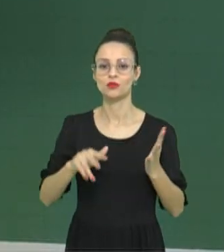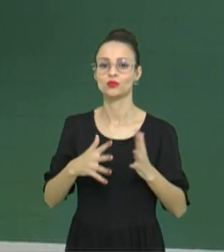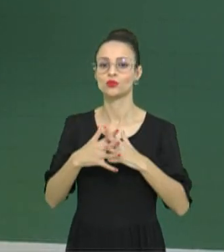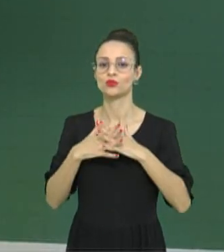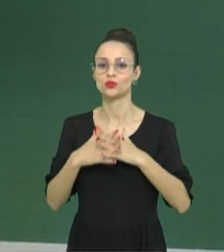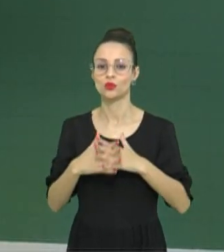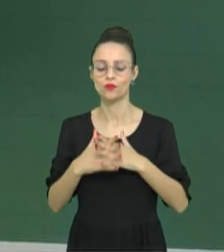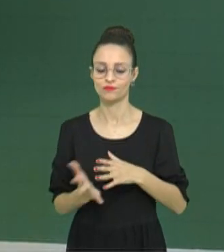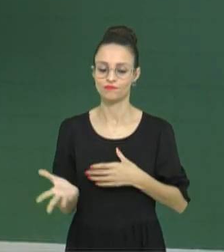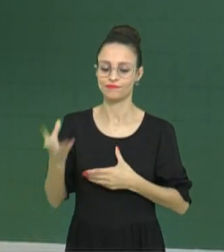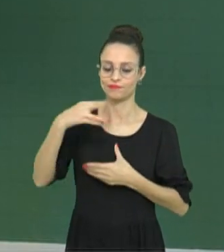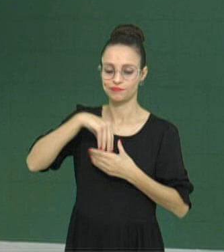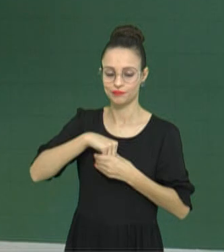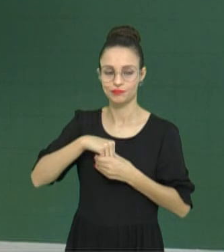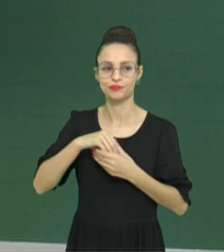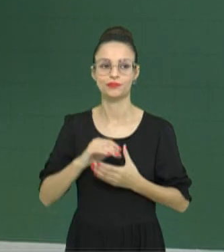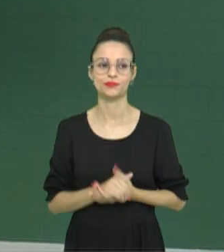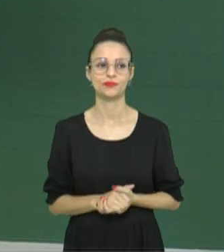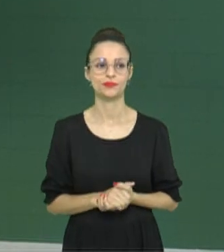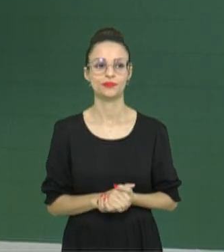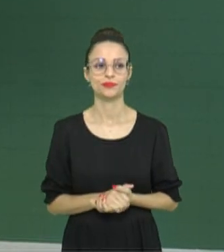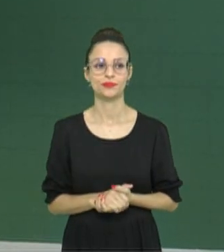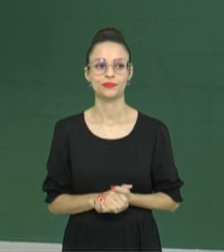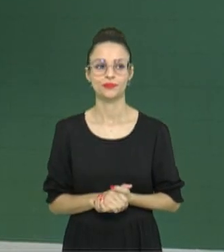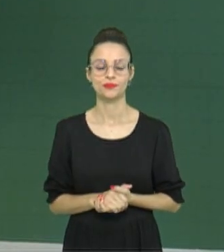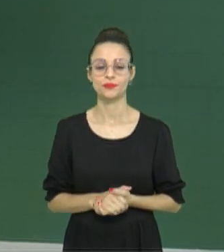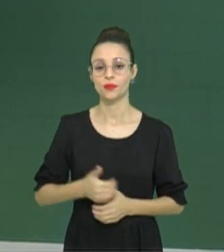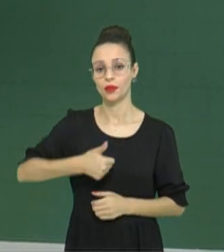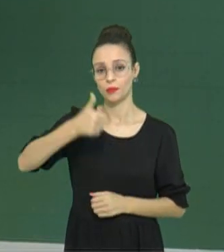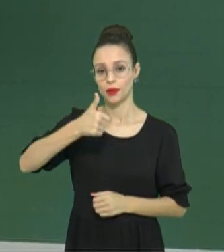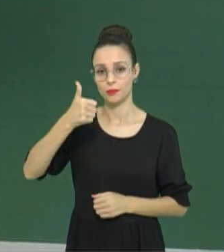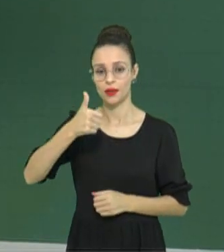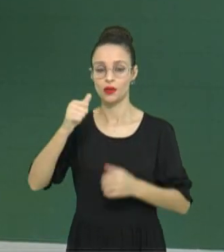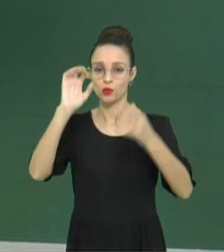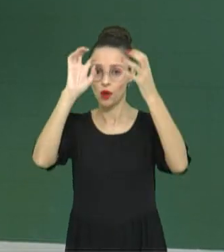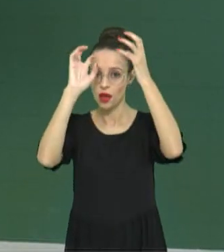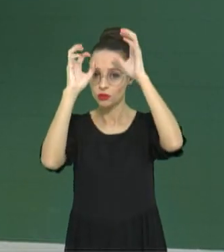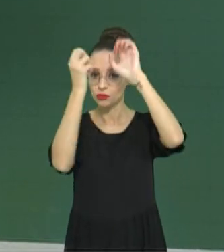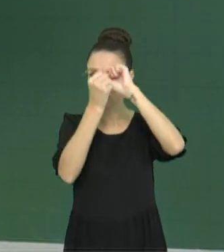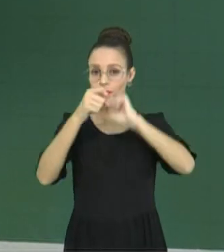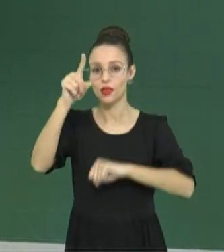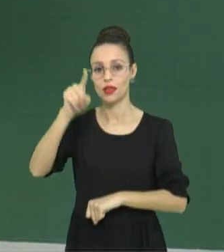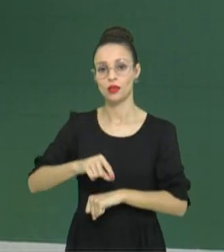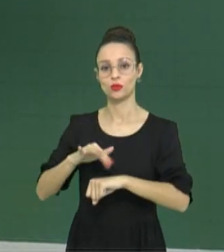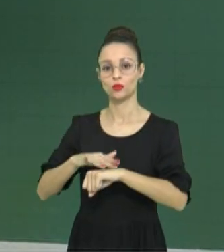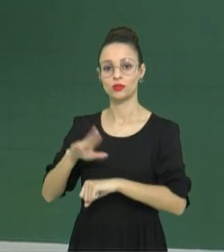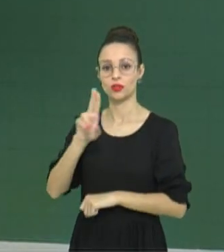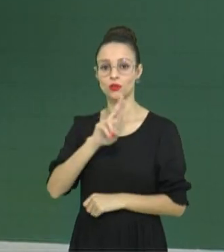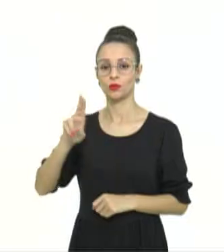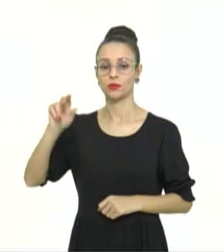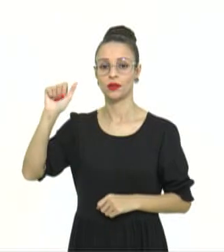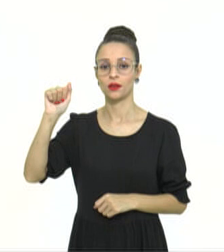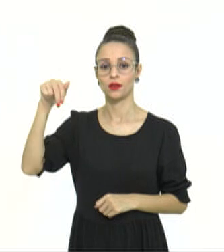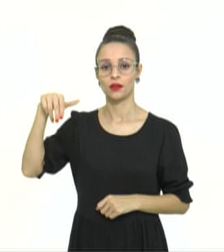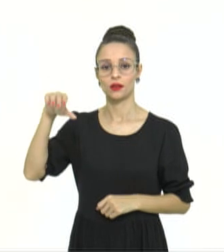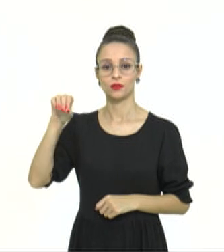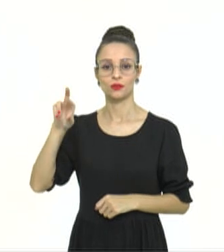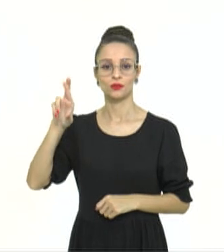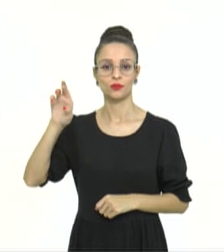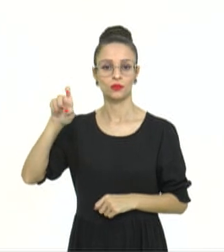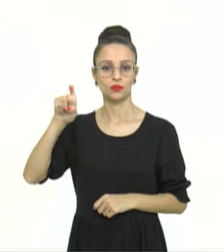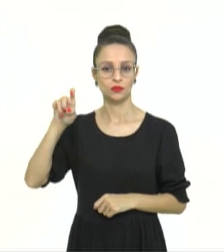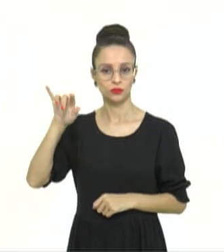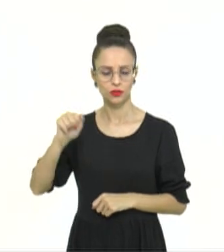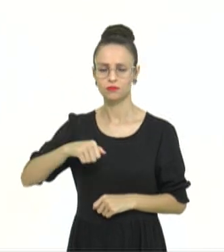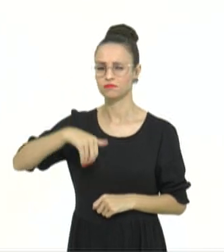né, internos para essas pessoas. O primeiro que a gente vai falar é a anorexia. É um dos mais conhecidos, que